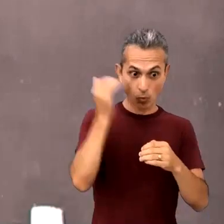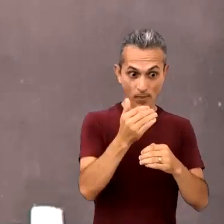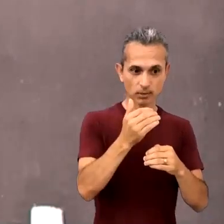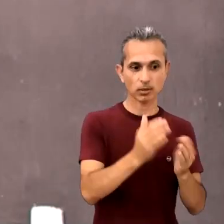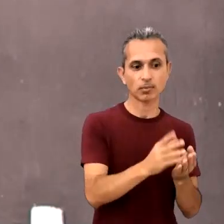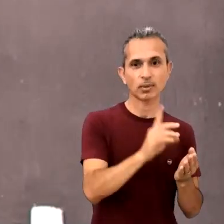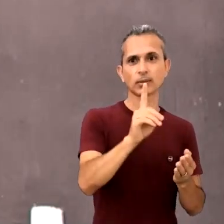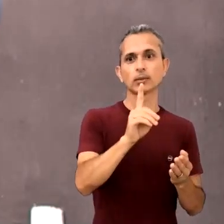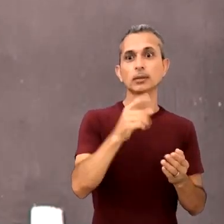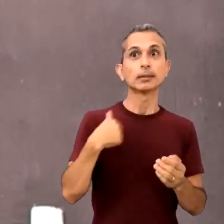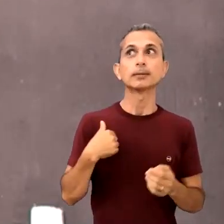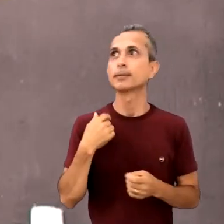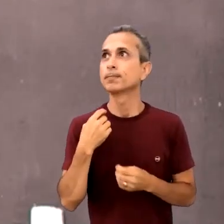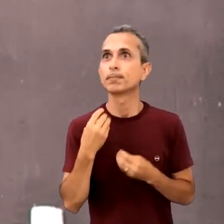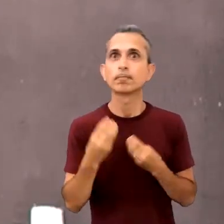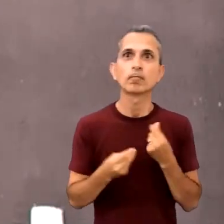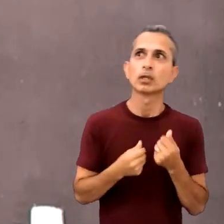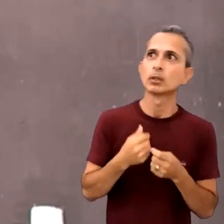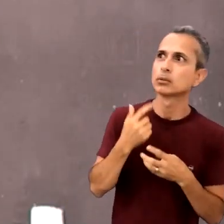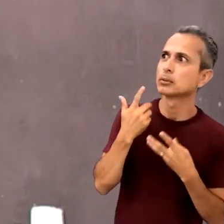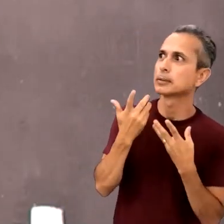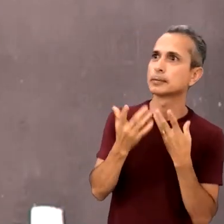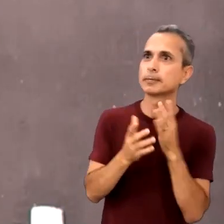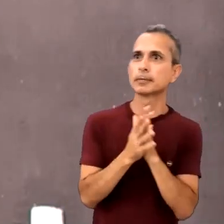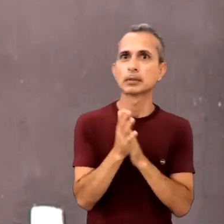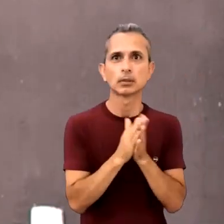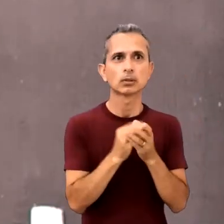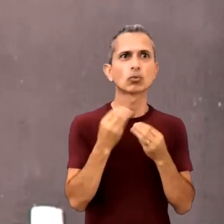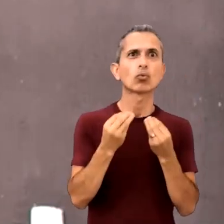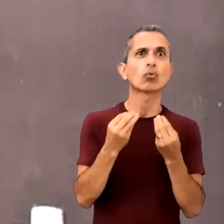Aí eu fiquei tão perturbado que eu disse, meu Deus, o que eu faço?